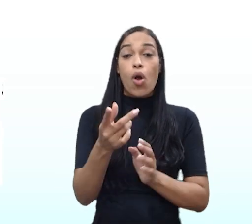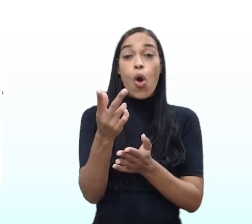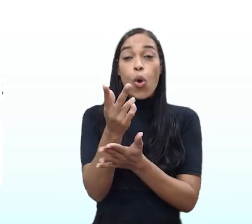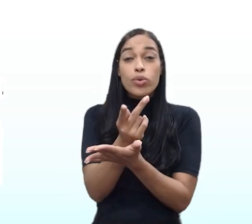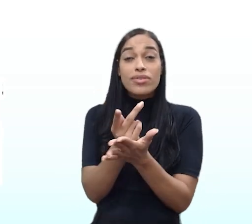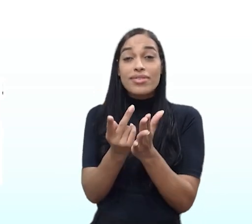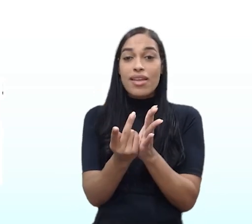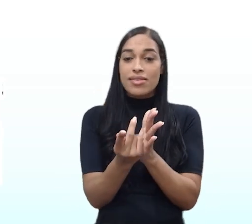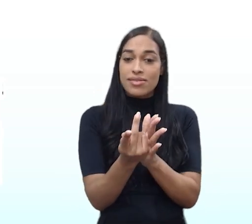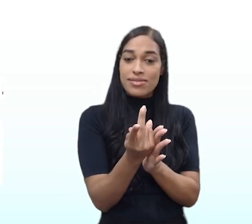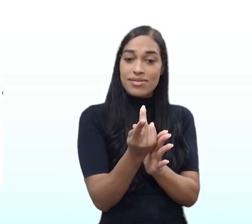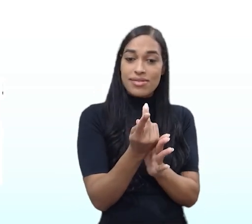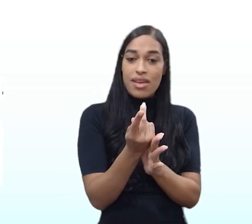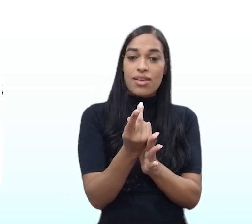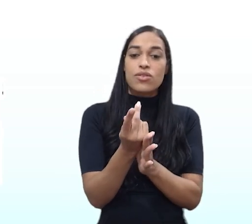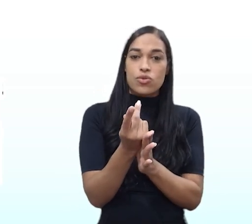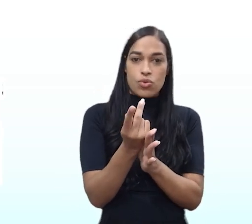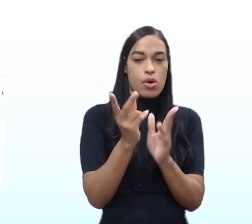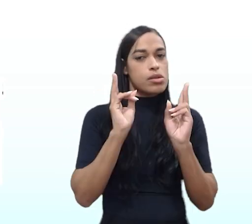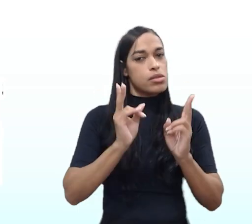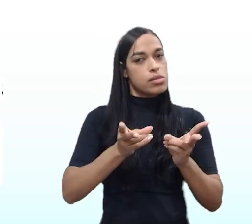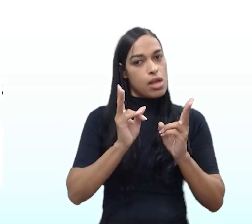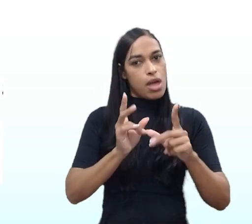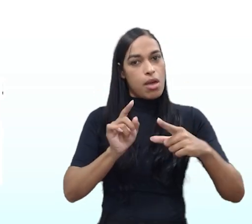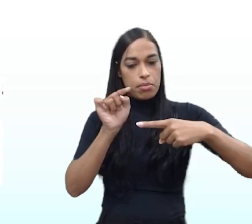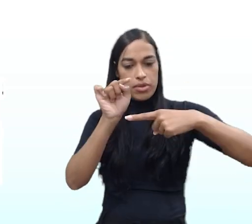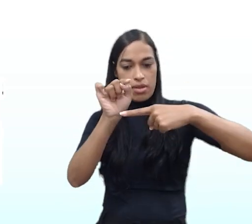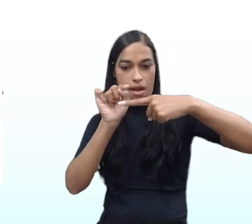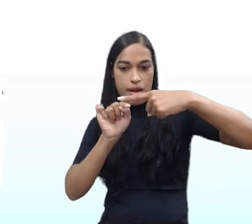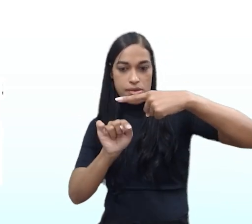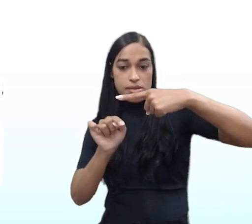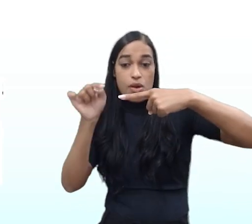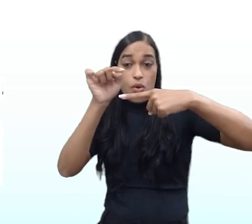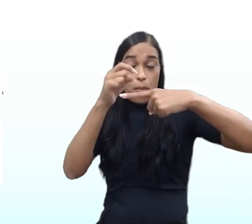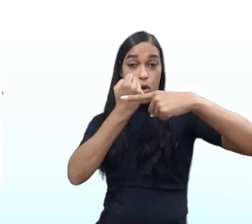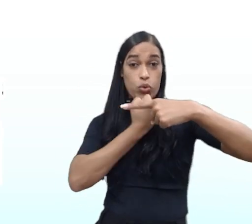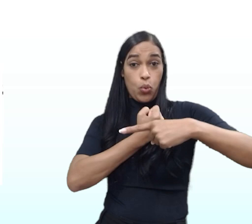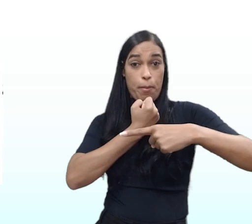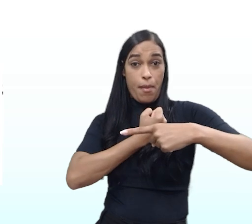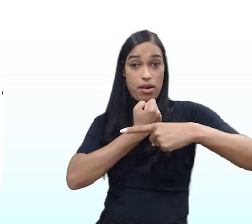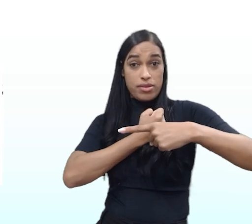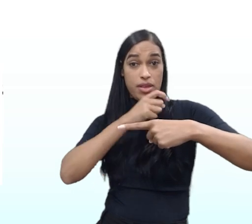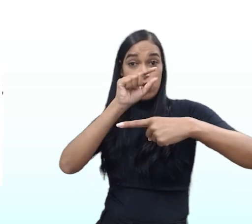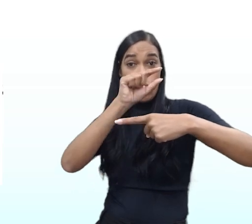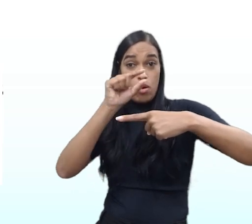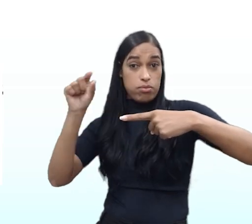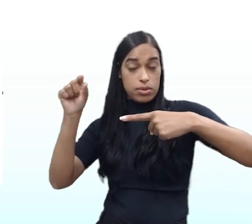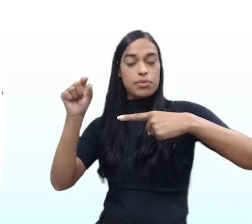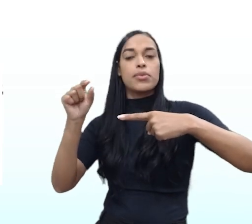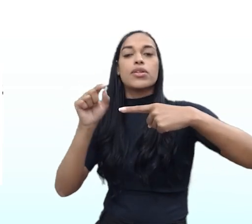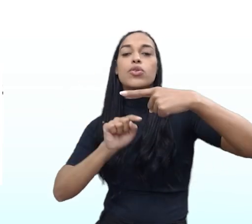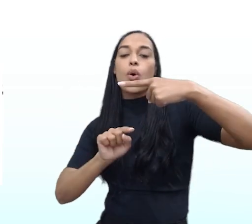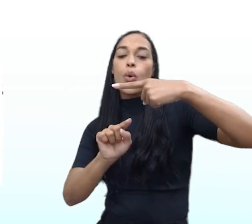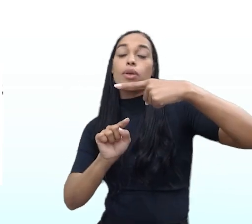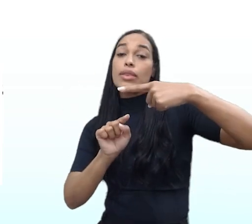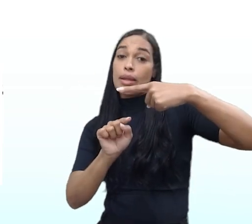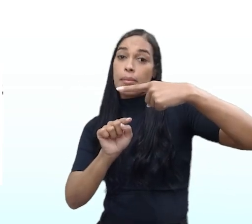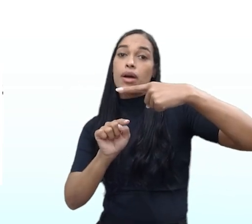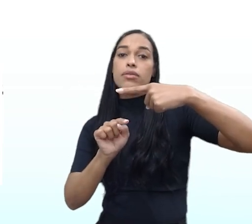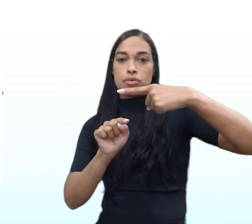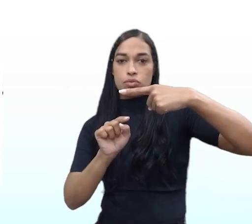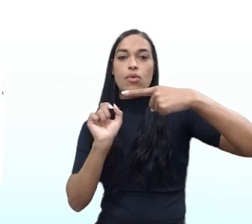do desenho vai ficar na parte superior da minha razão, ou seja, o meu numerador é o comprimento do desenho e o